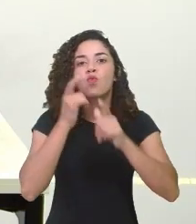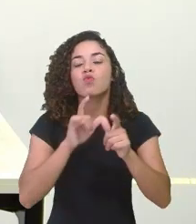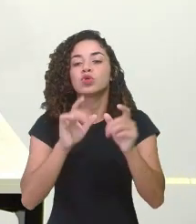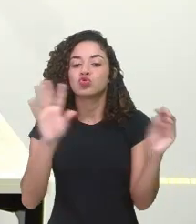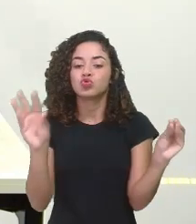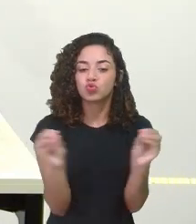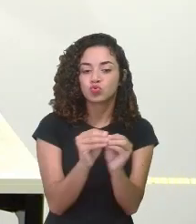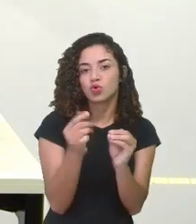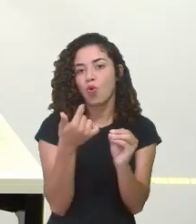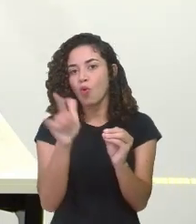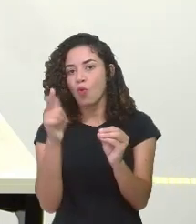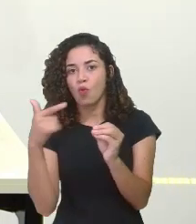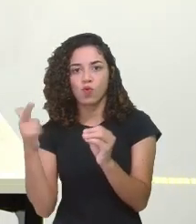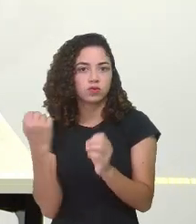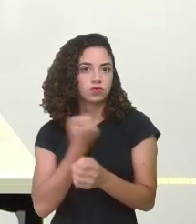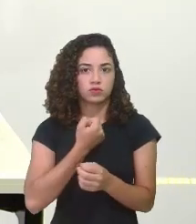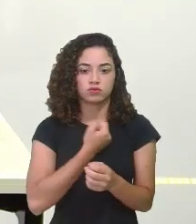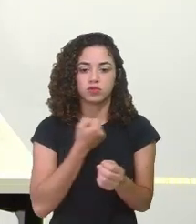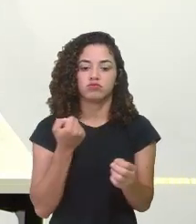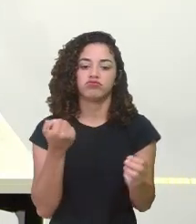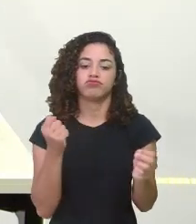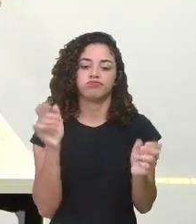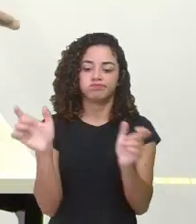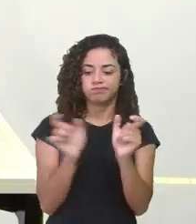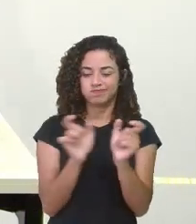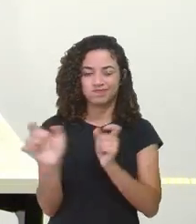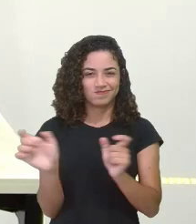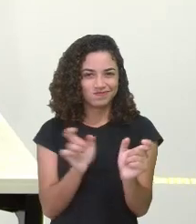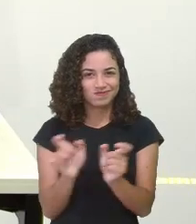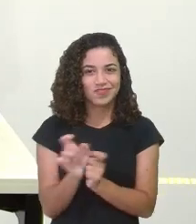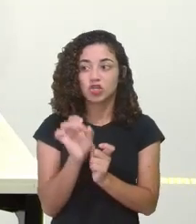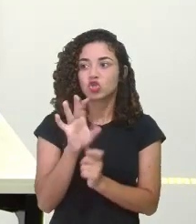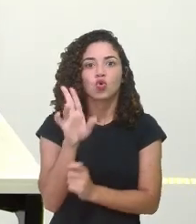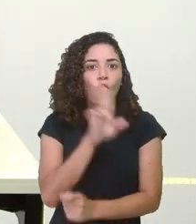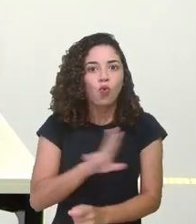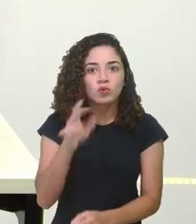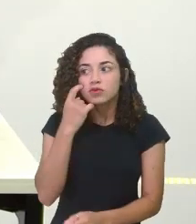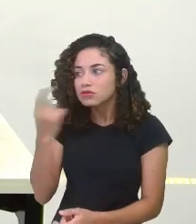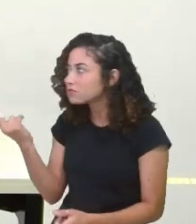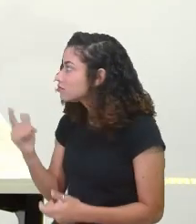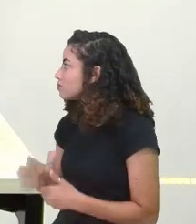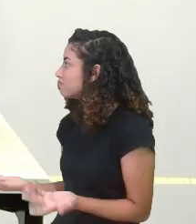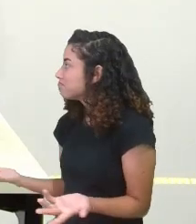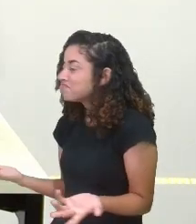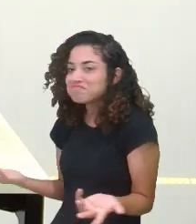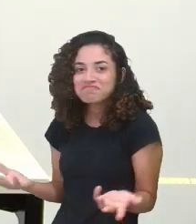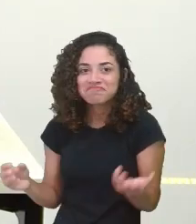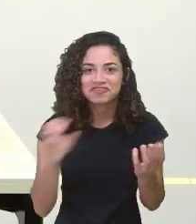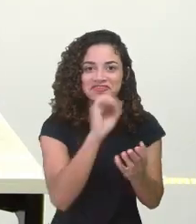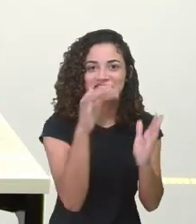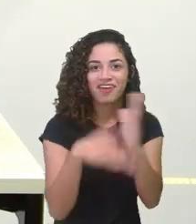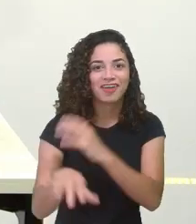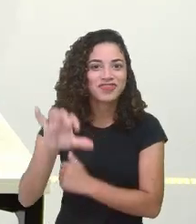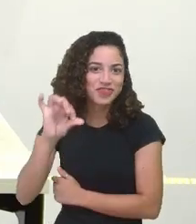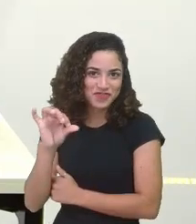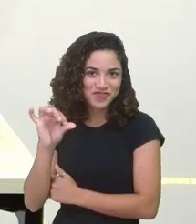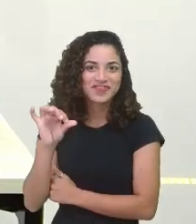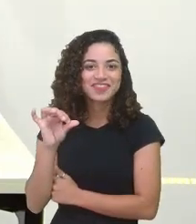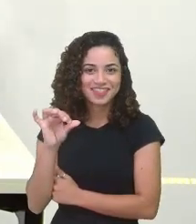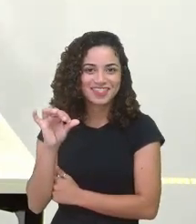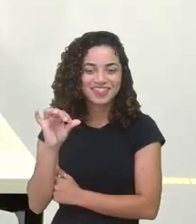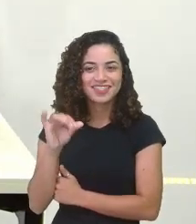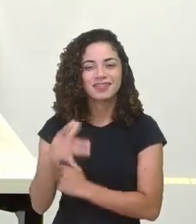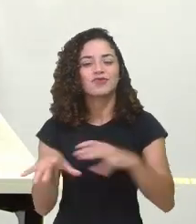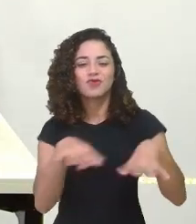legal. Você pode formar infinitos números utilizando só esses 10 algarismos, do 0 ao 9. E aí o monstro